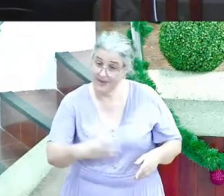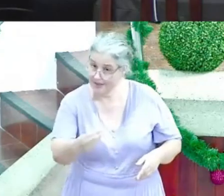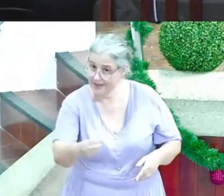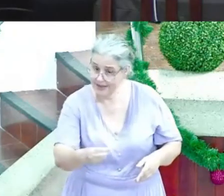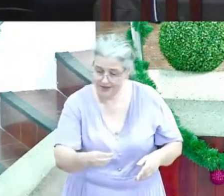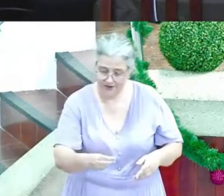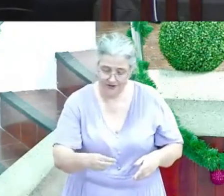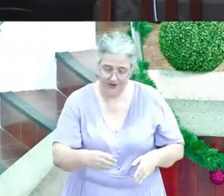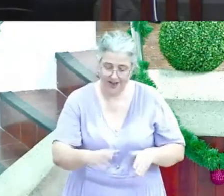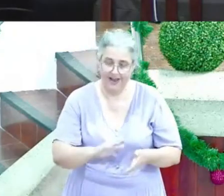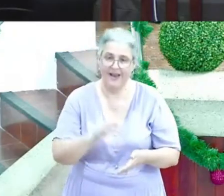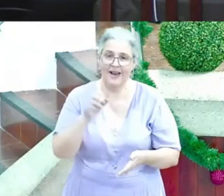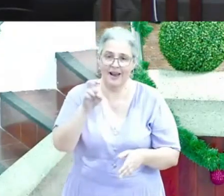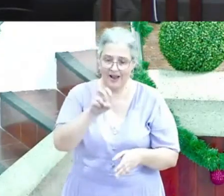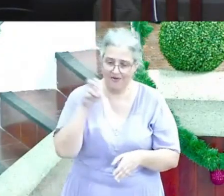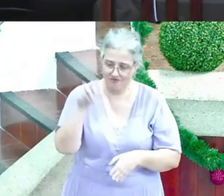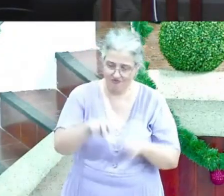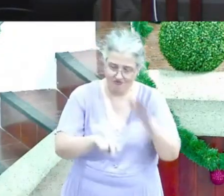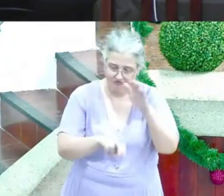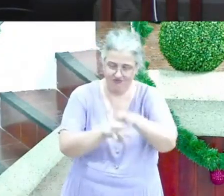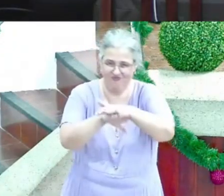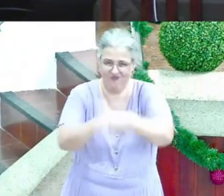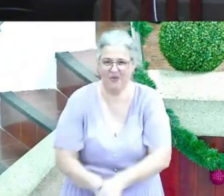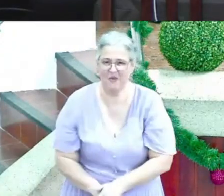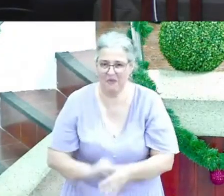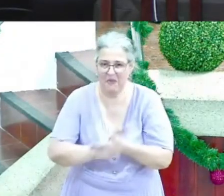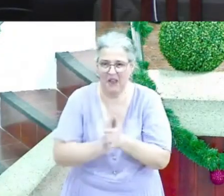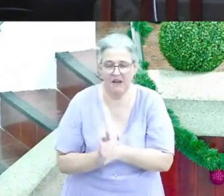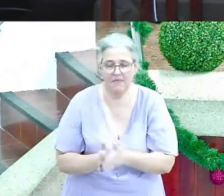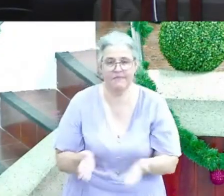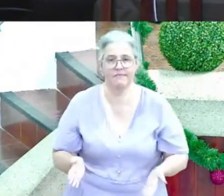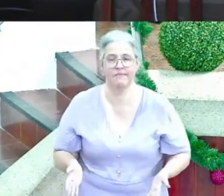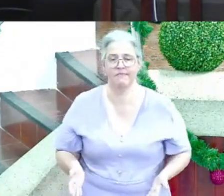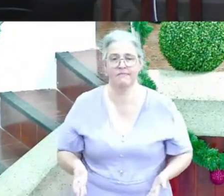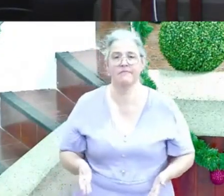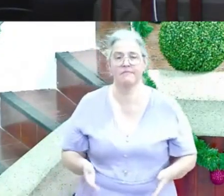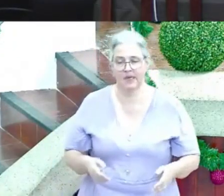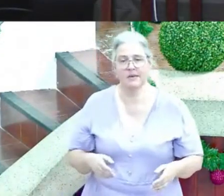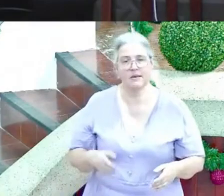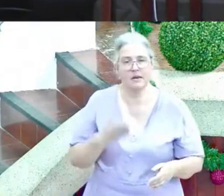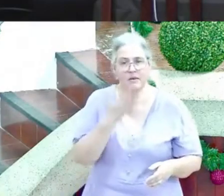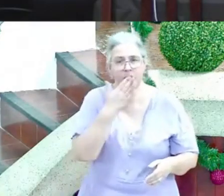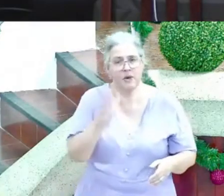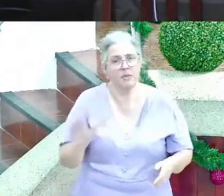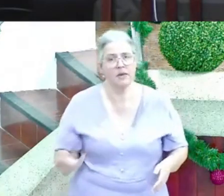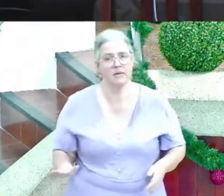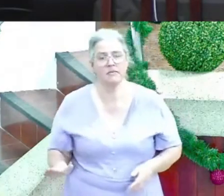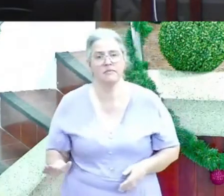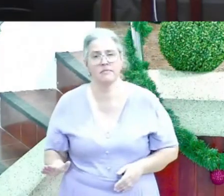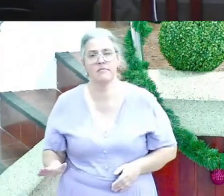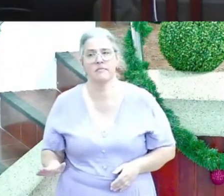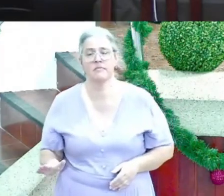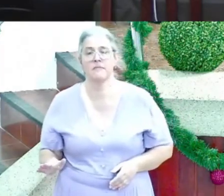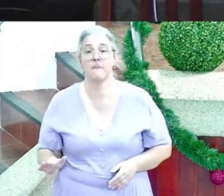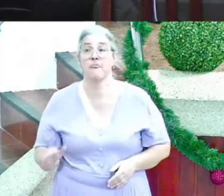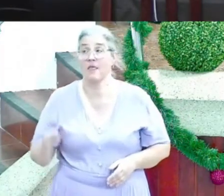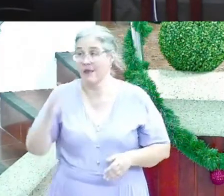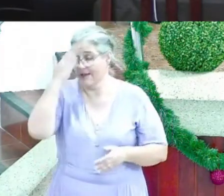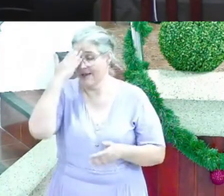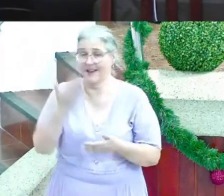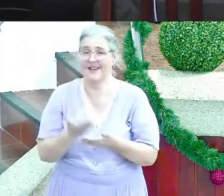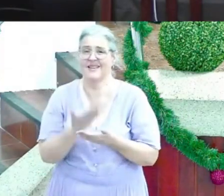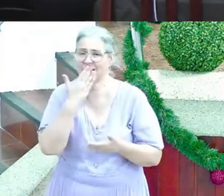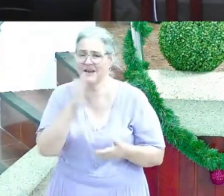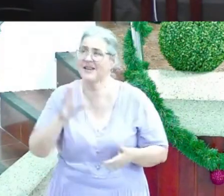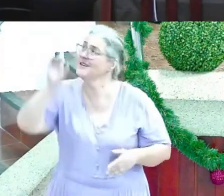A palavra de Deus a Acaz é: creia na minha promessa, creia na minha aliança, creia na minha presença, eu